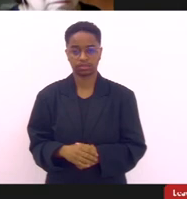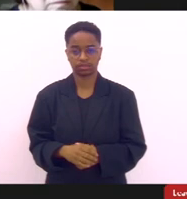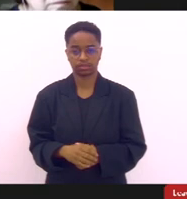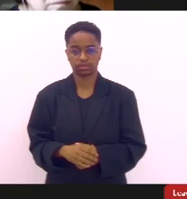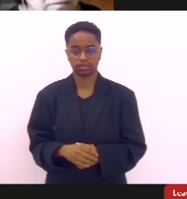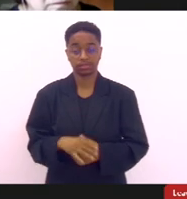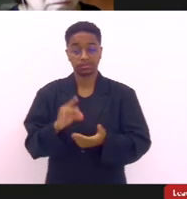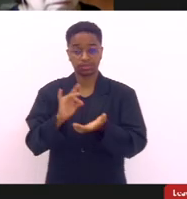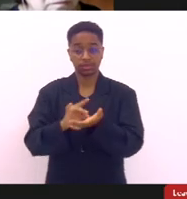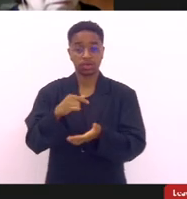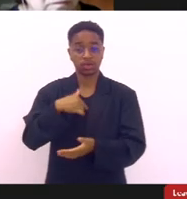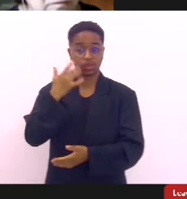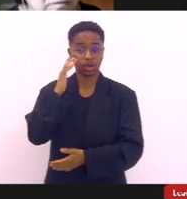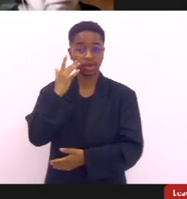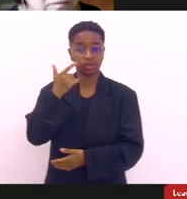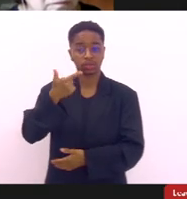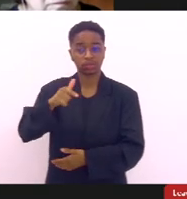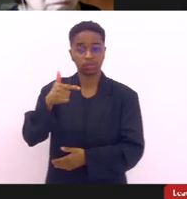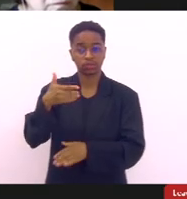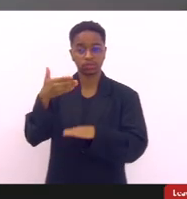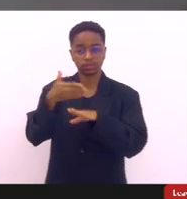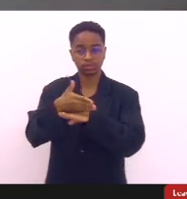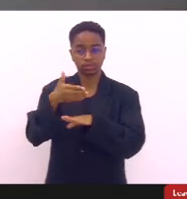uma participação